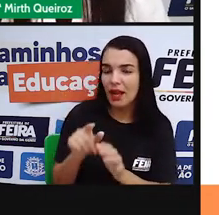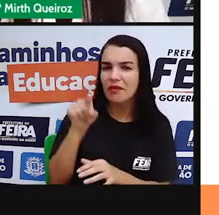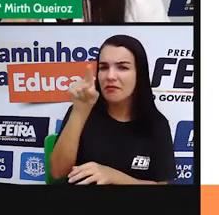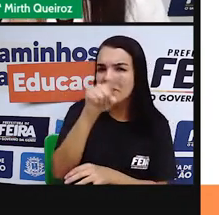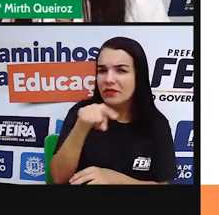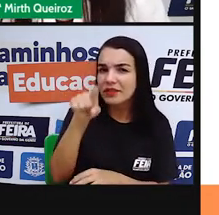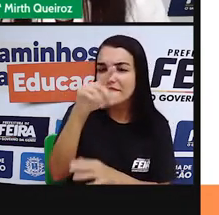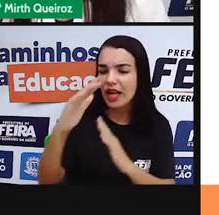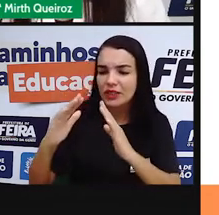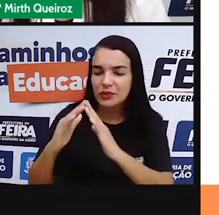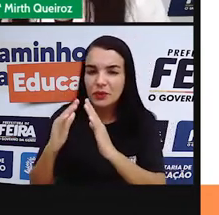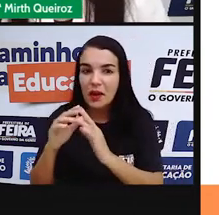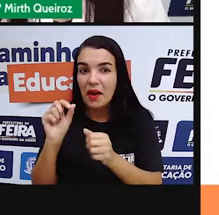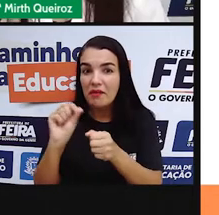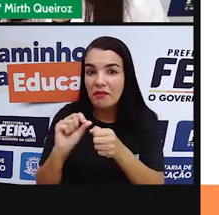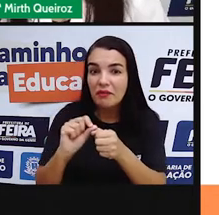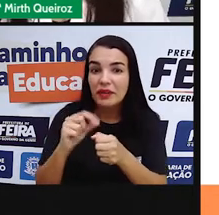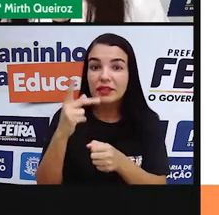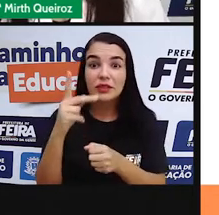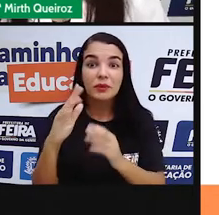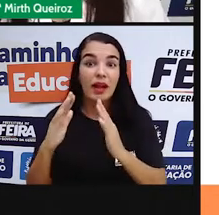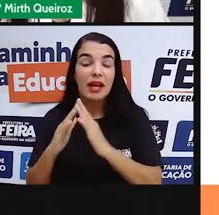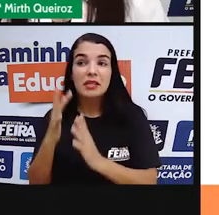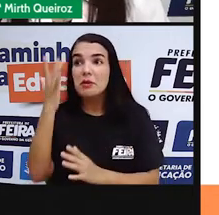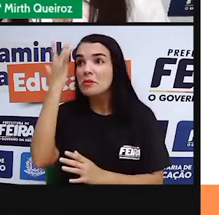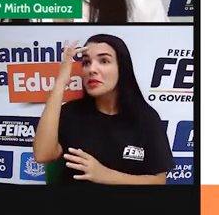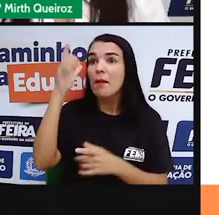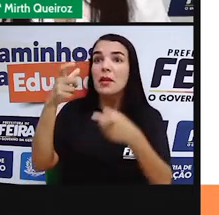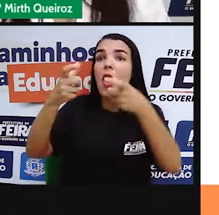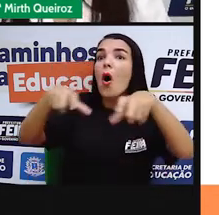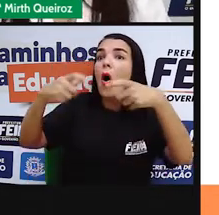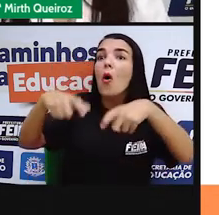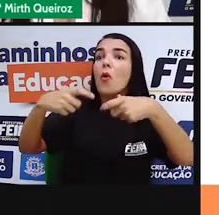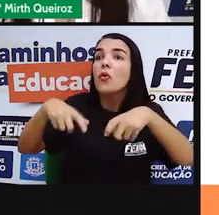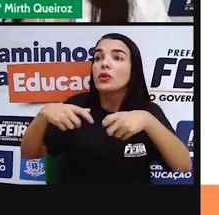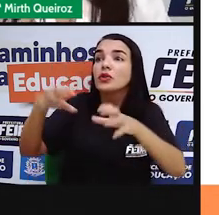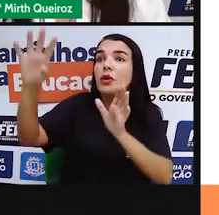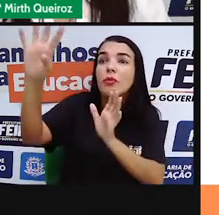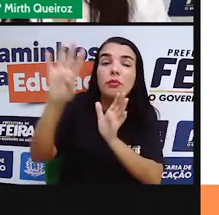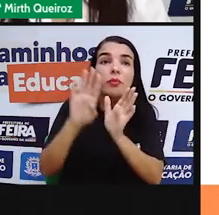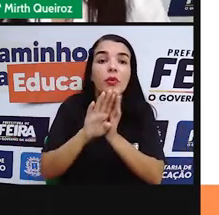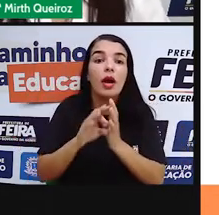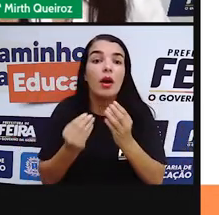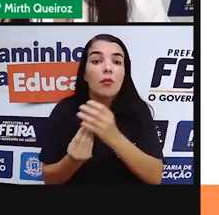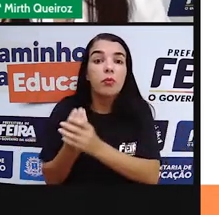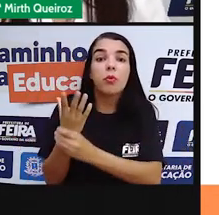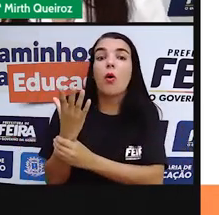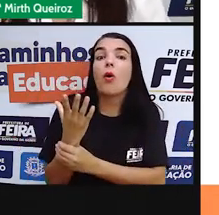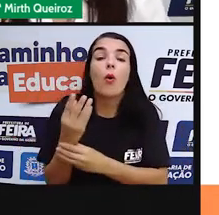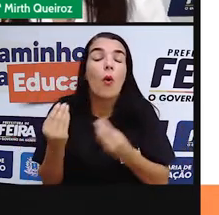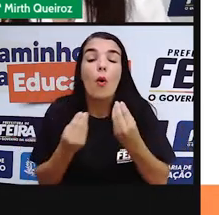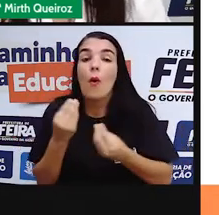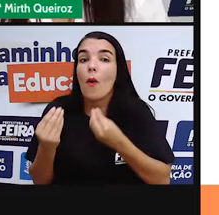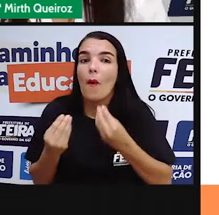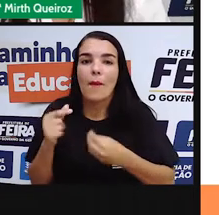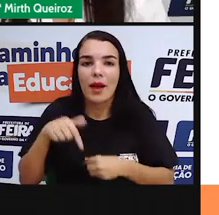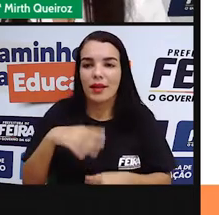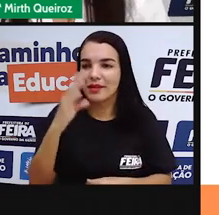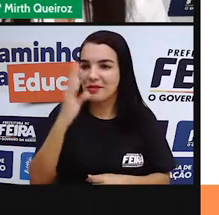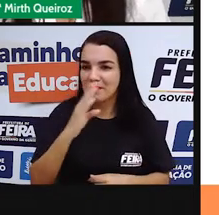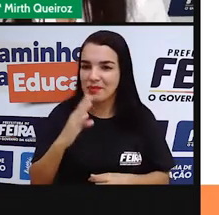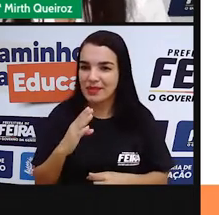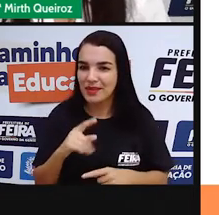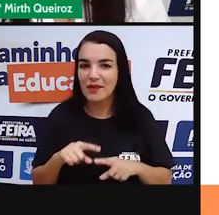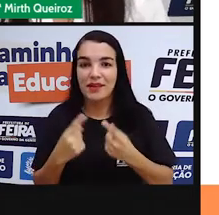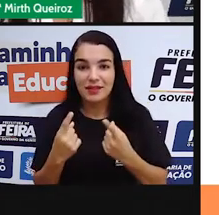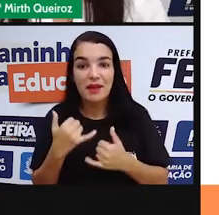casa faz esse tipo de brincadeira e vocês não sabiam de onde é que vinham essas brincadeiras, como surgiu aqui no Brasil essas